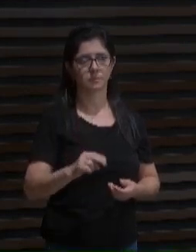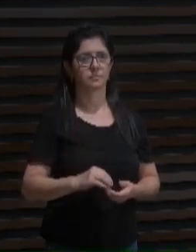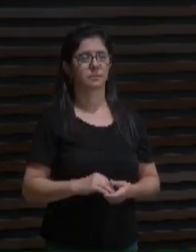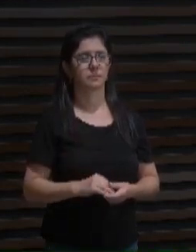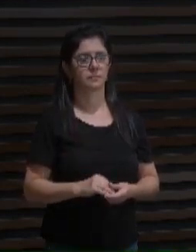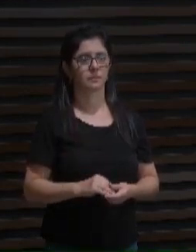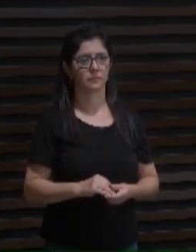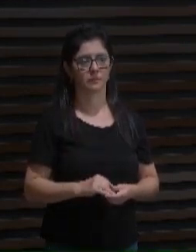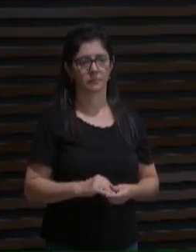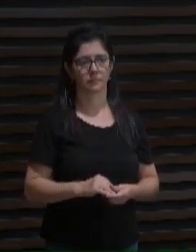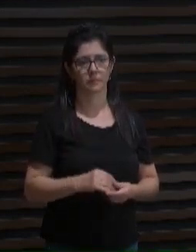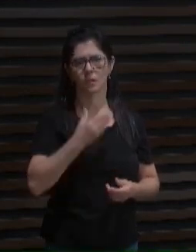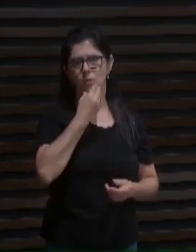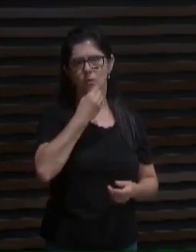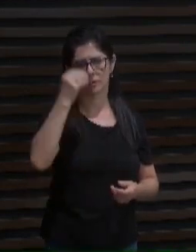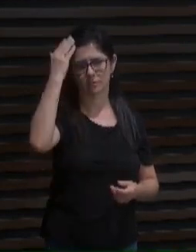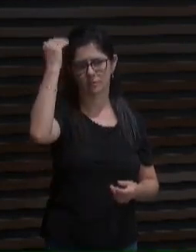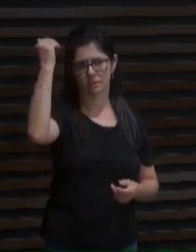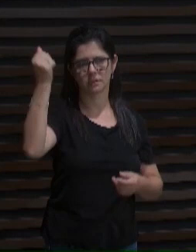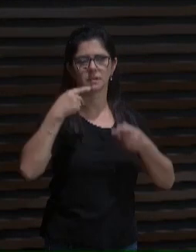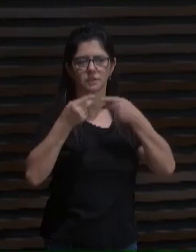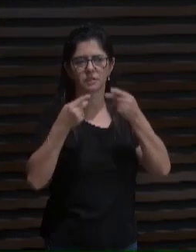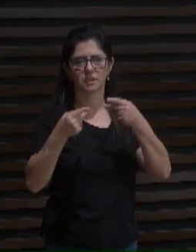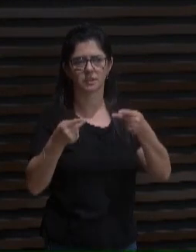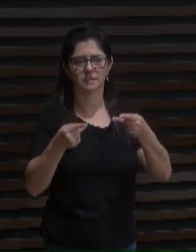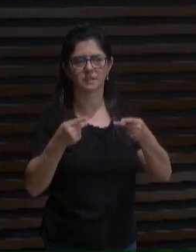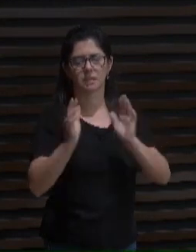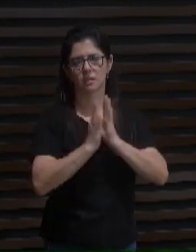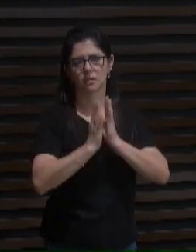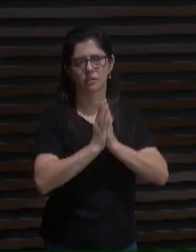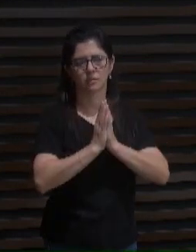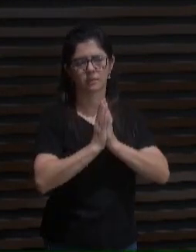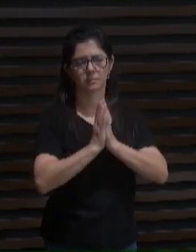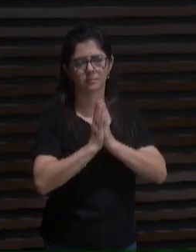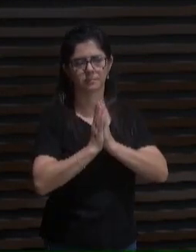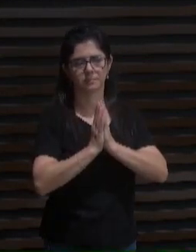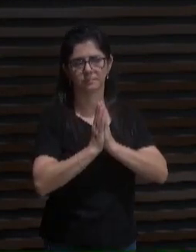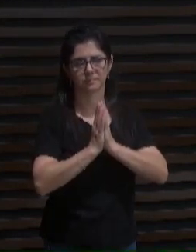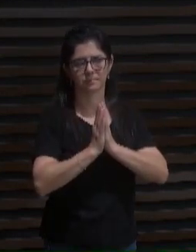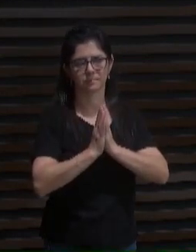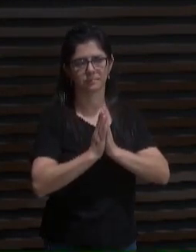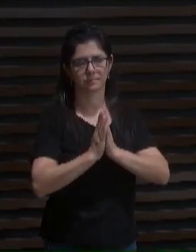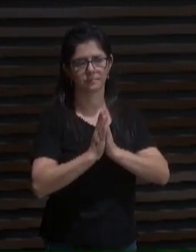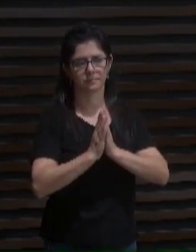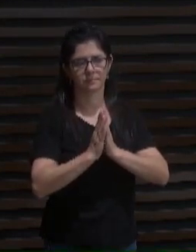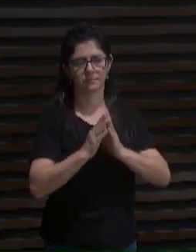Spurgeon ainda diz assim, ó, ele tinha oração em um patamar tão elevado. Olha o que ele diz,